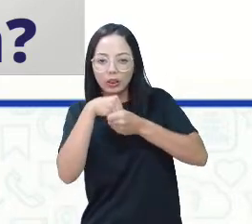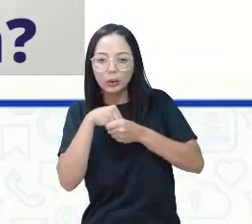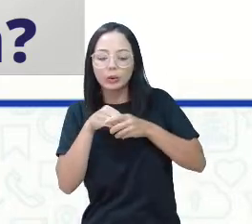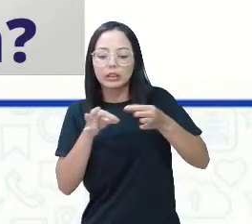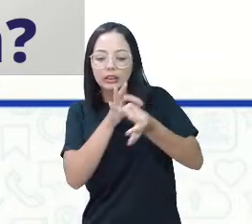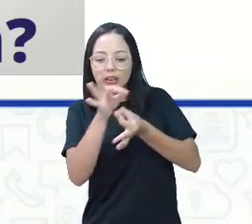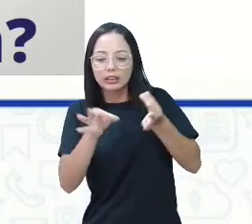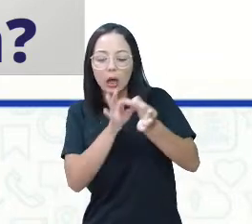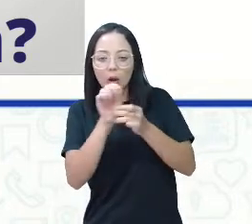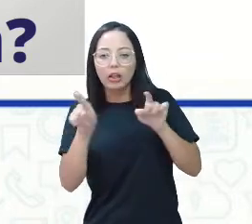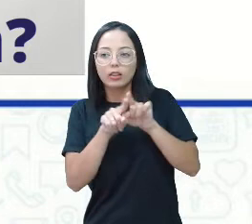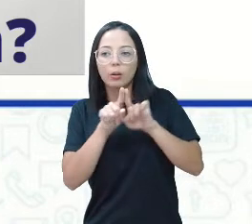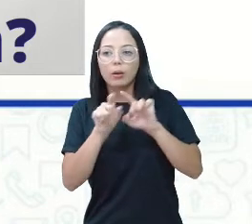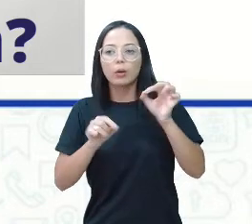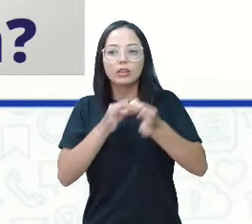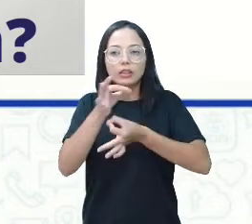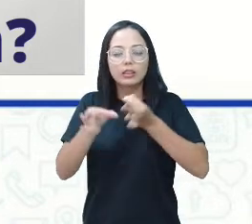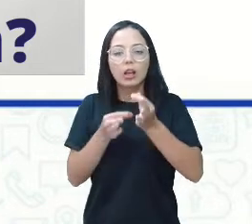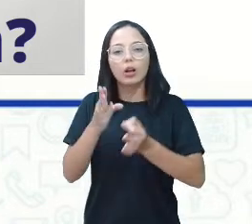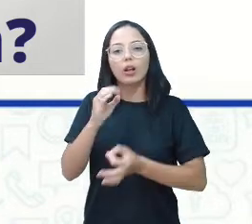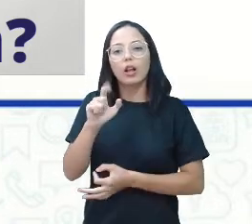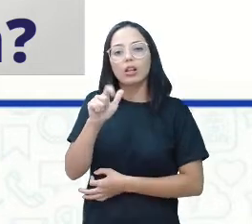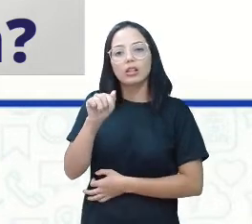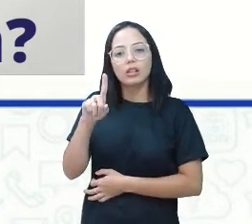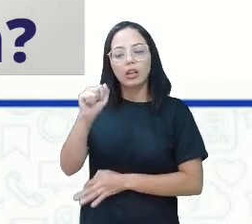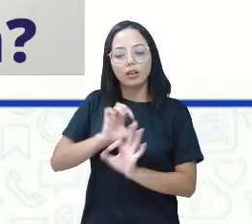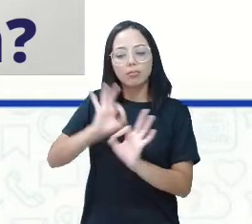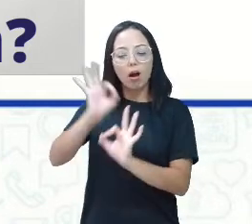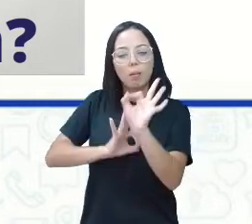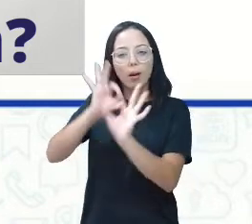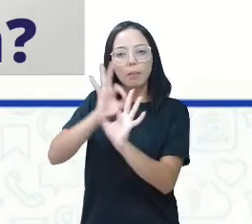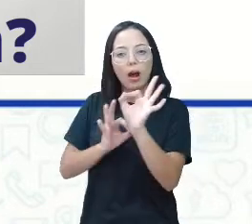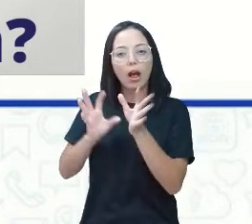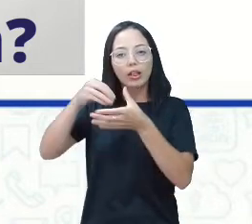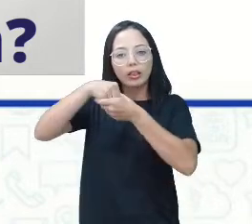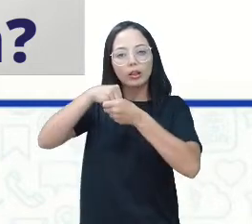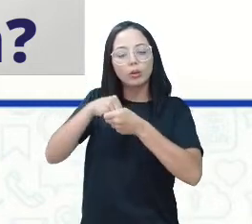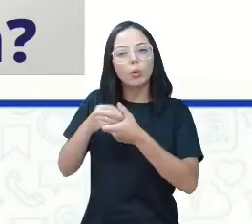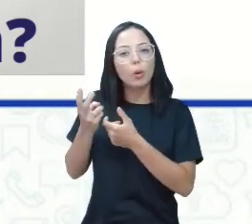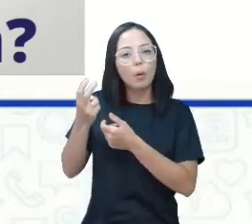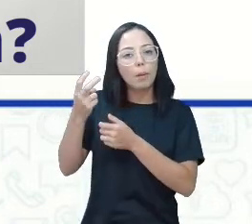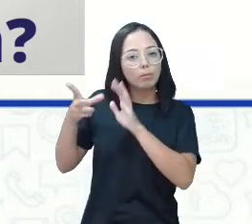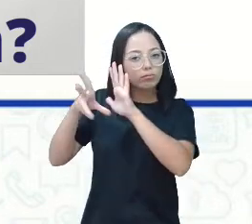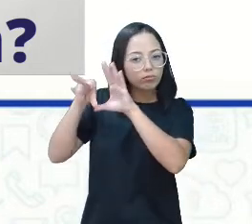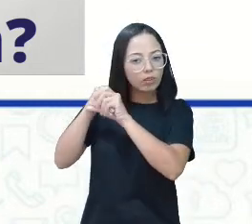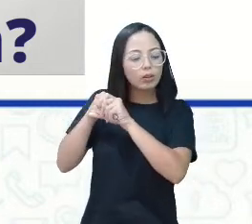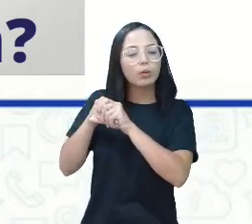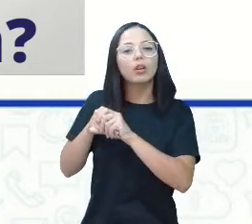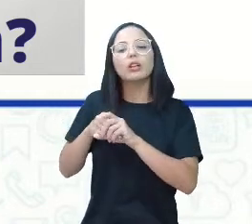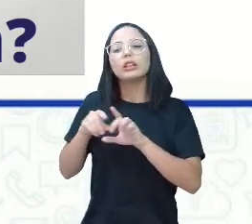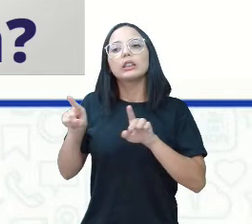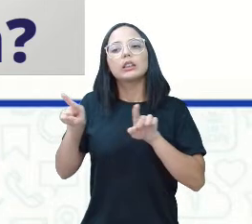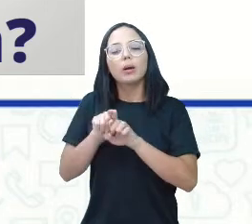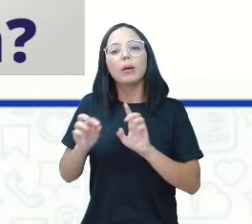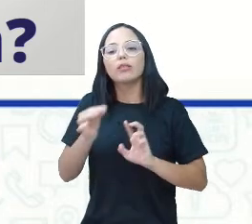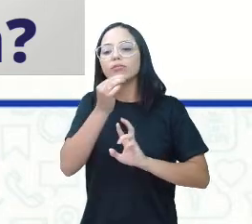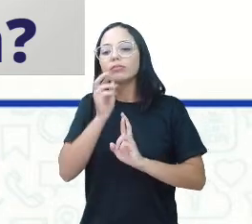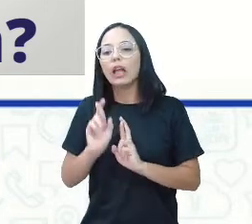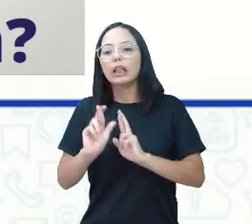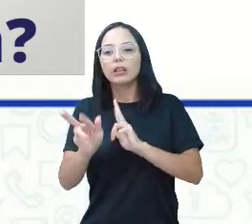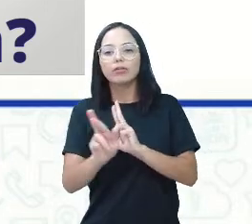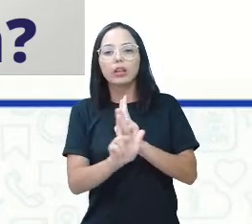também chamadas de células ciliadas, alinham-se por toda a extensão da cóclea. Estas células ciliadas têm diferentes graus